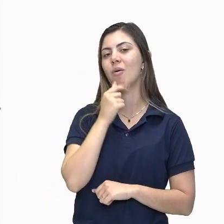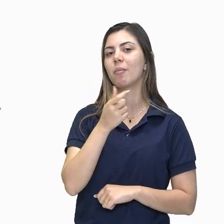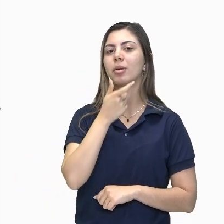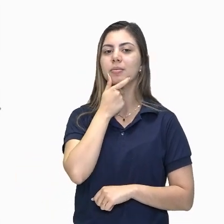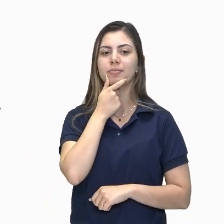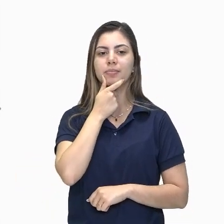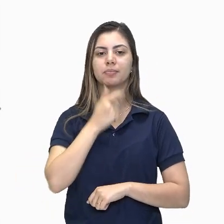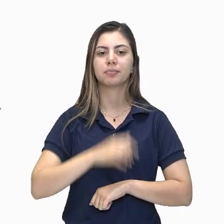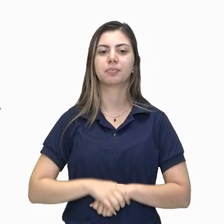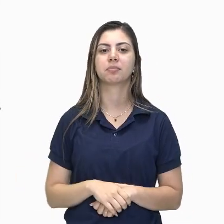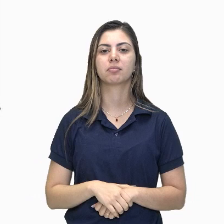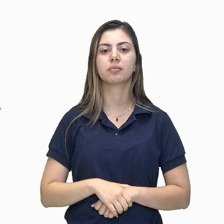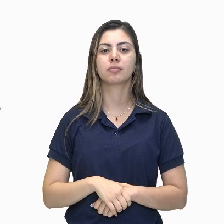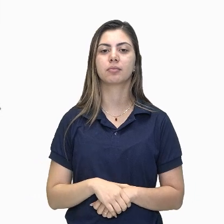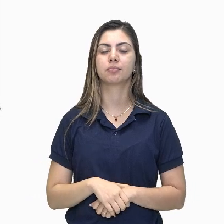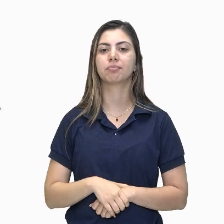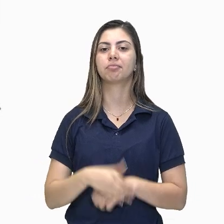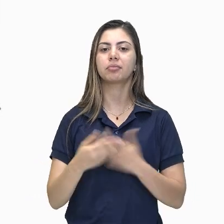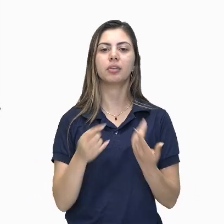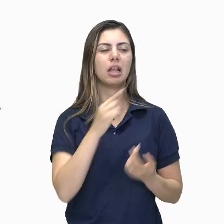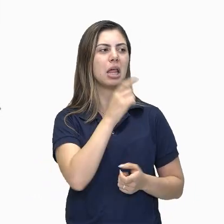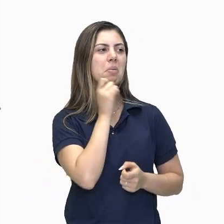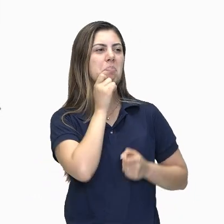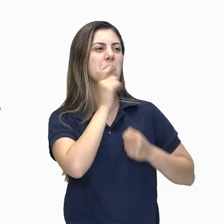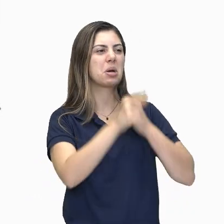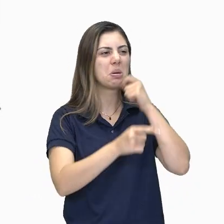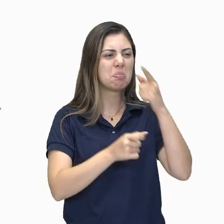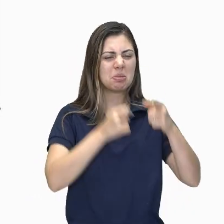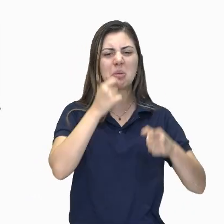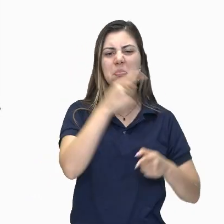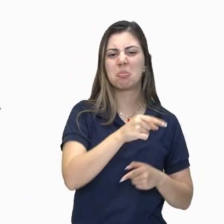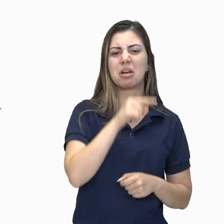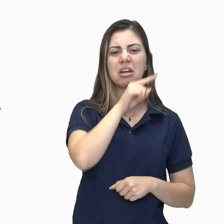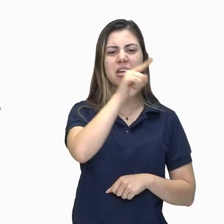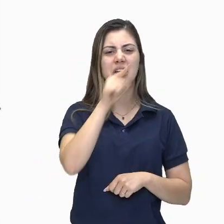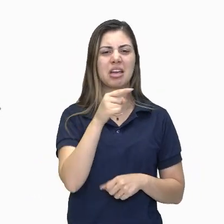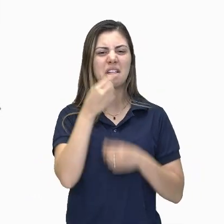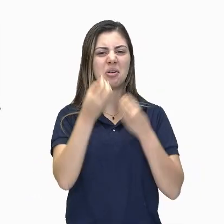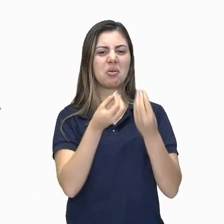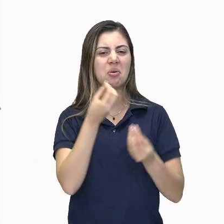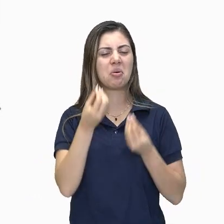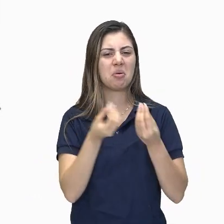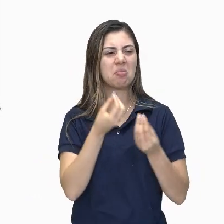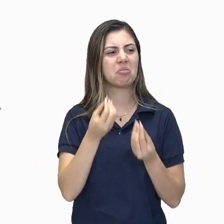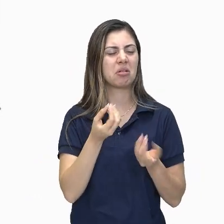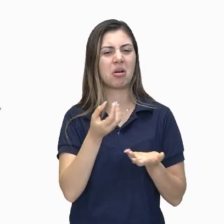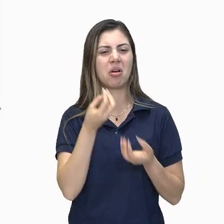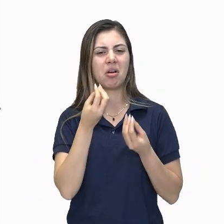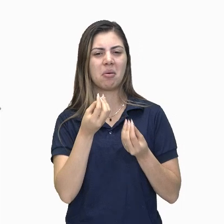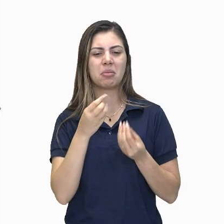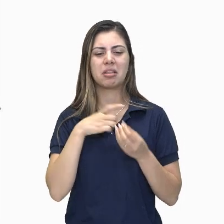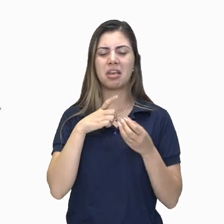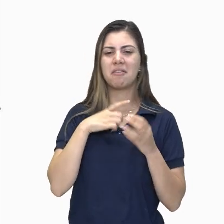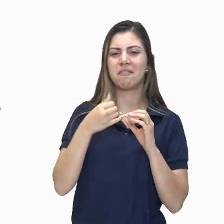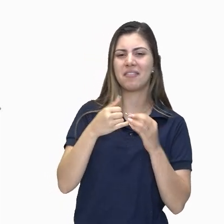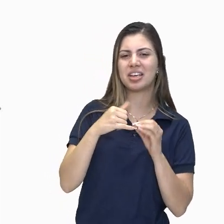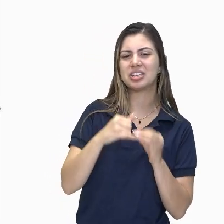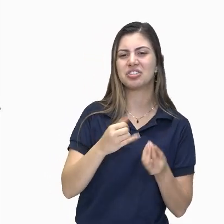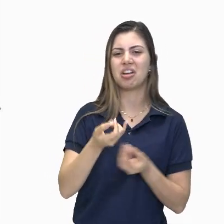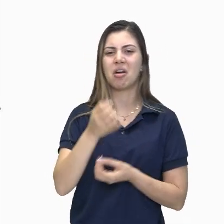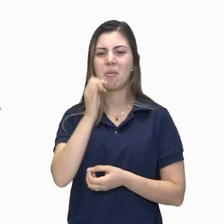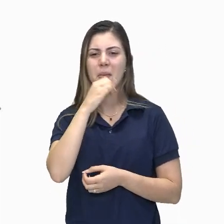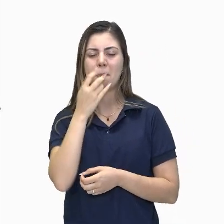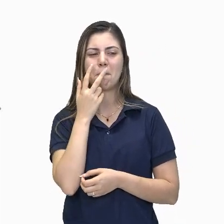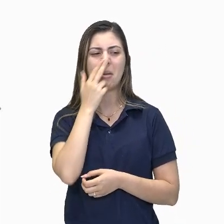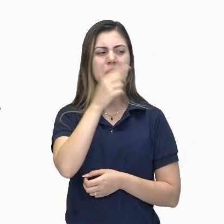Andrade. Eu insulto o burguês funesto, o indigesto feijão com toucinho, dono das tradições, como se ele fosse o